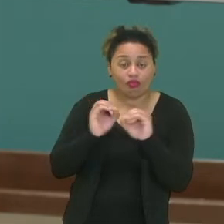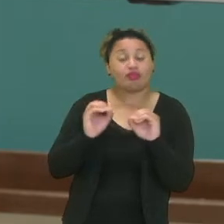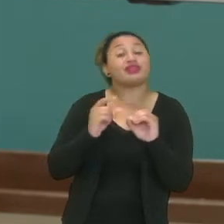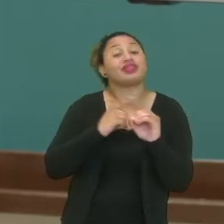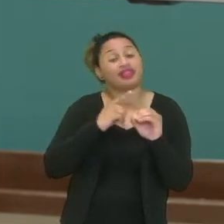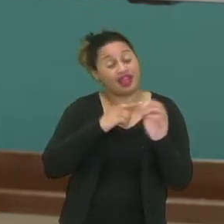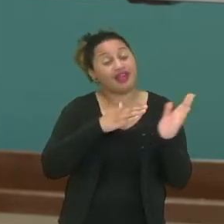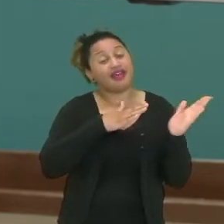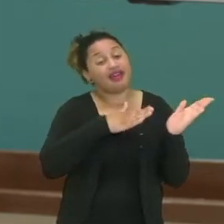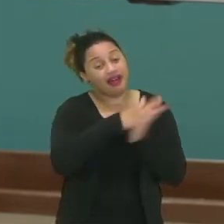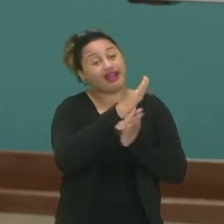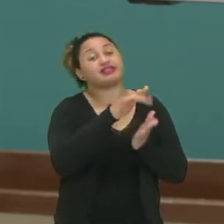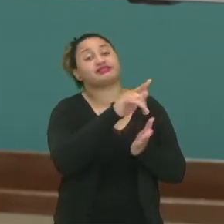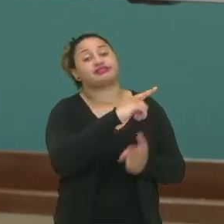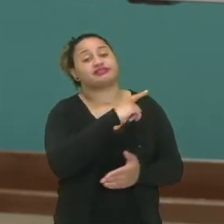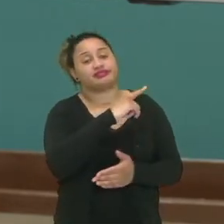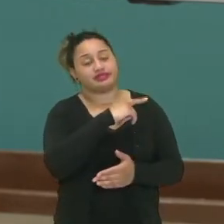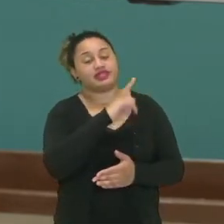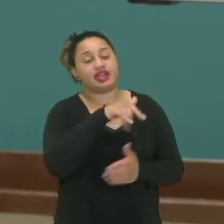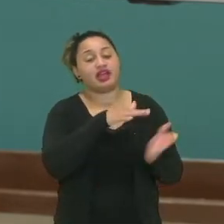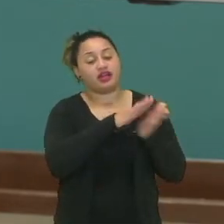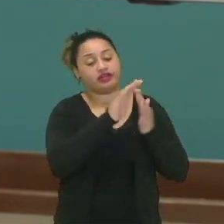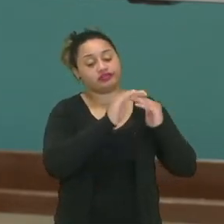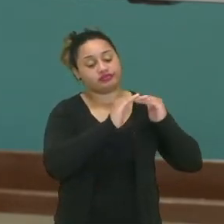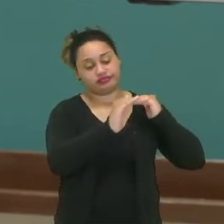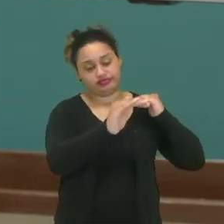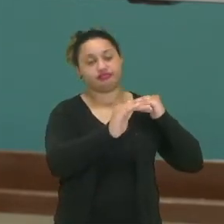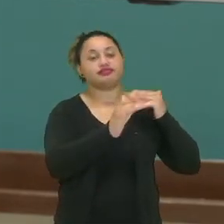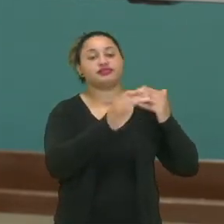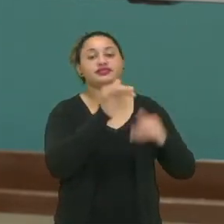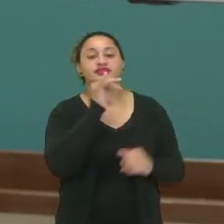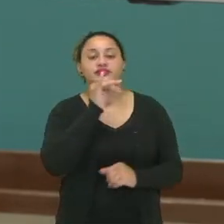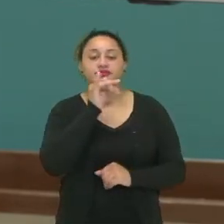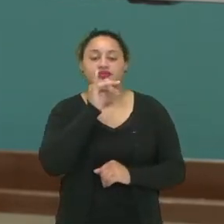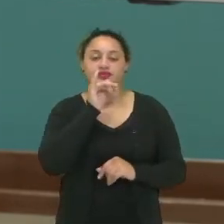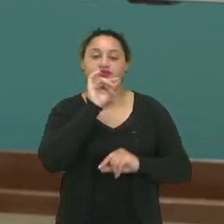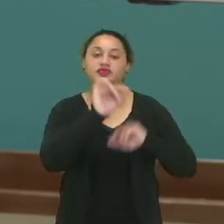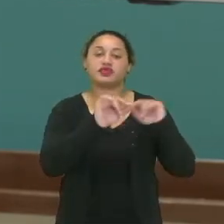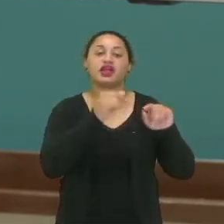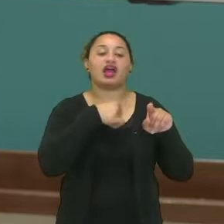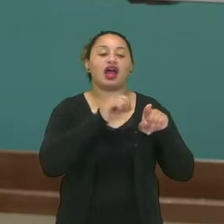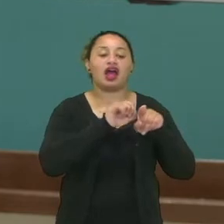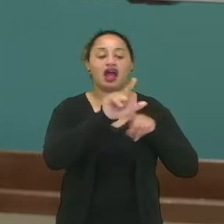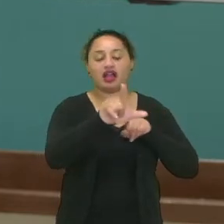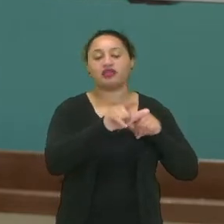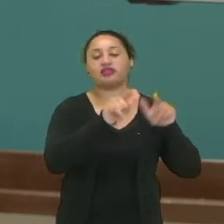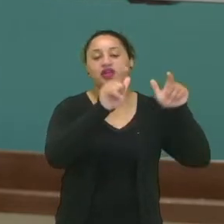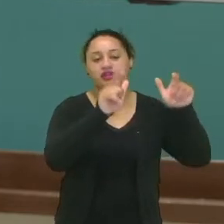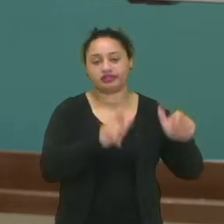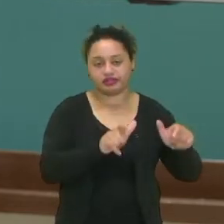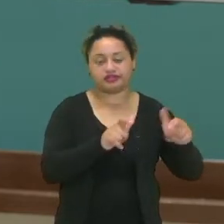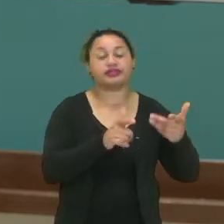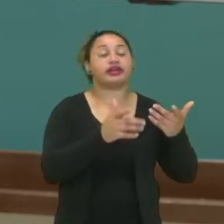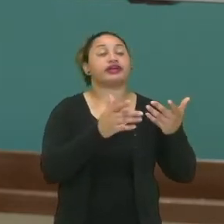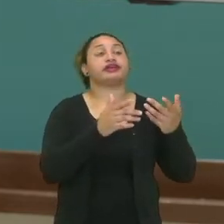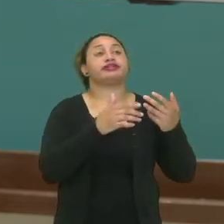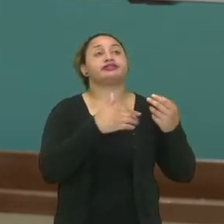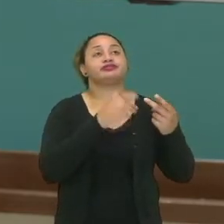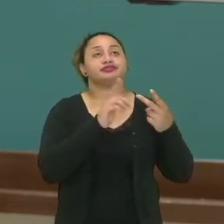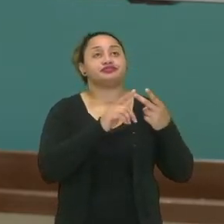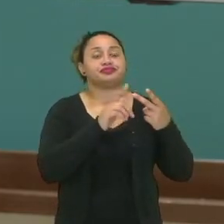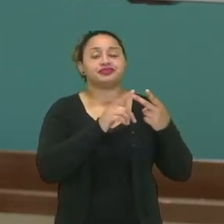custo. Aquele custo é o que a gente chama de custo fixo. Por exemplo, aluguel do local onde está a